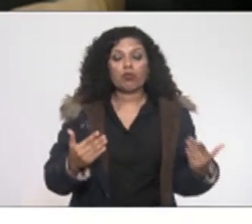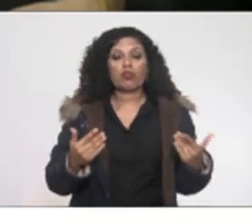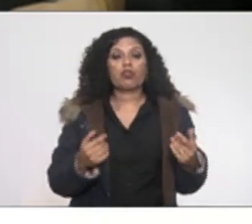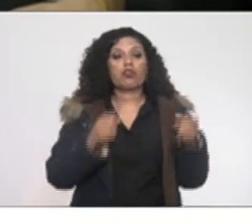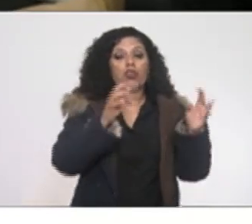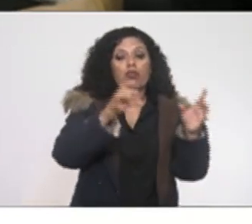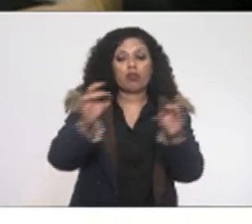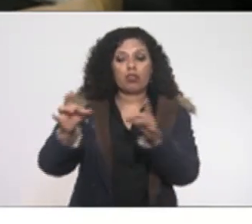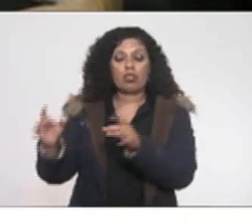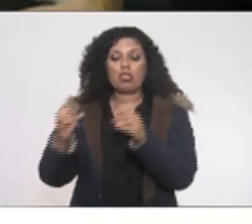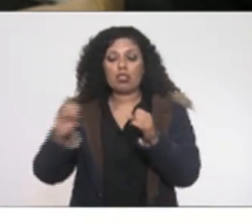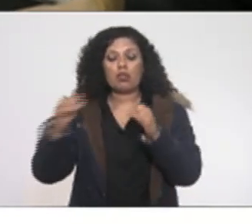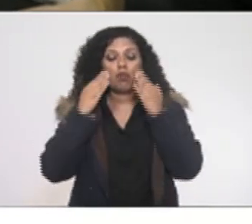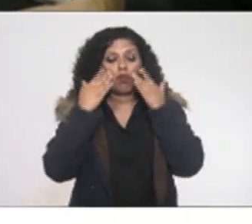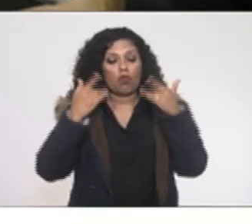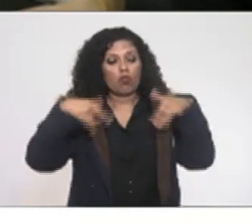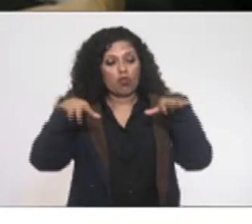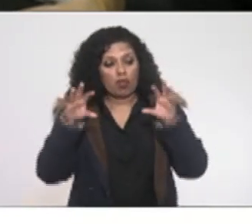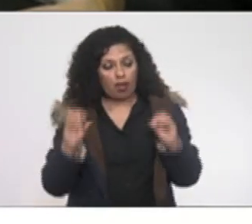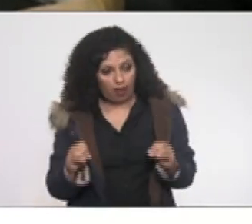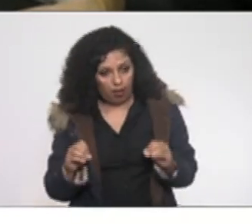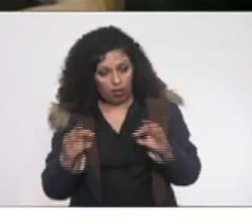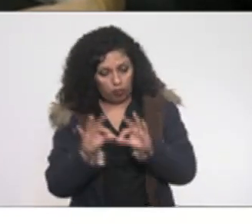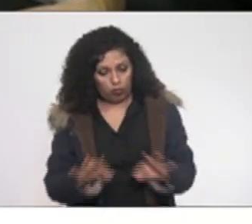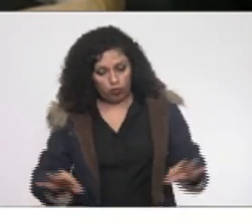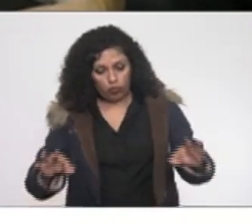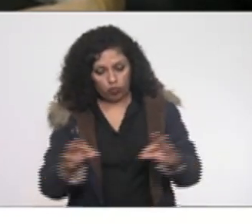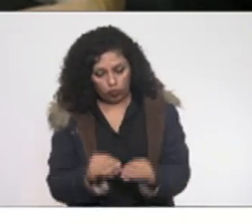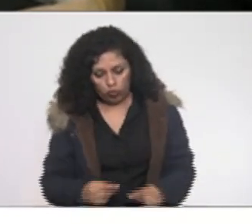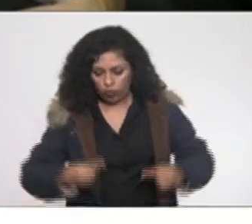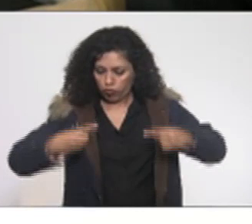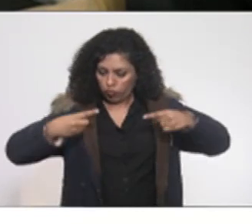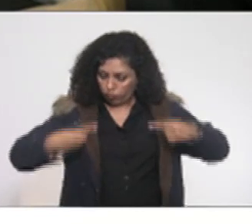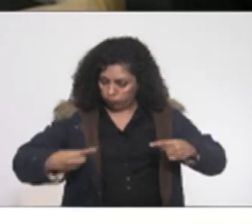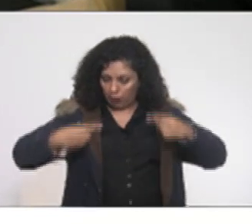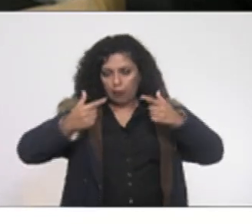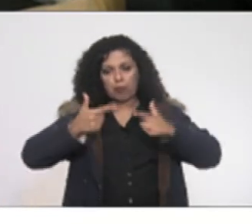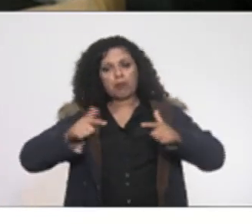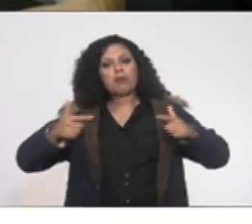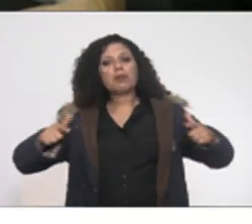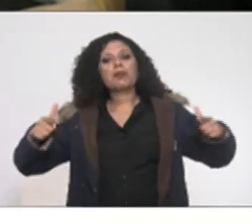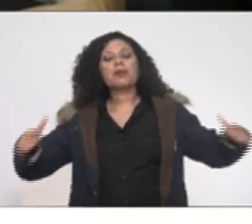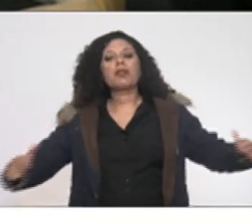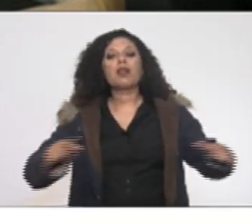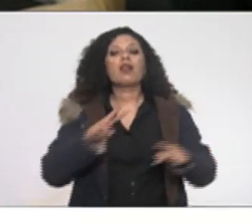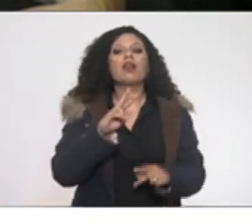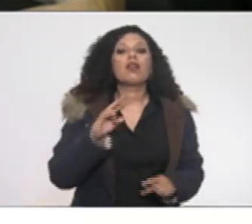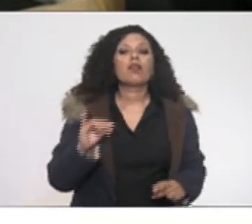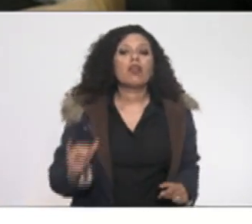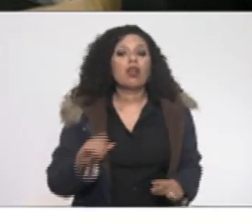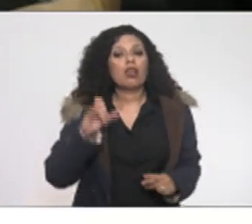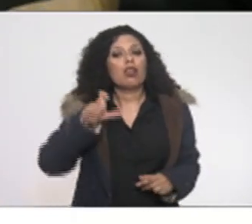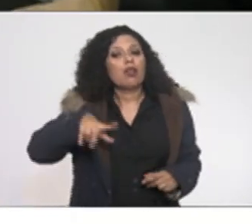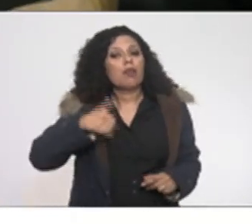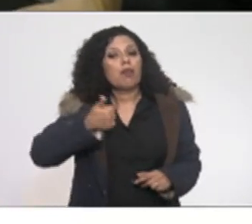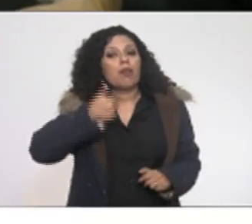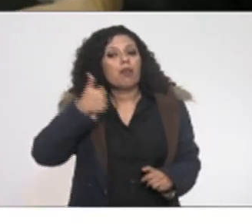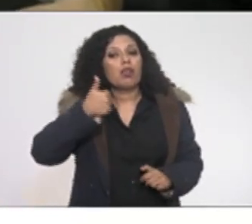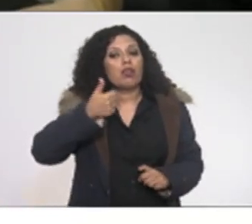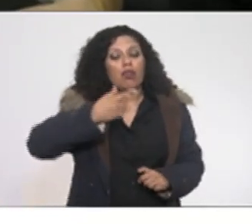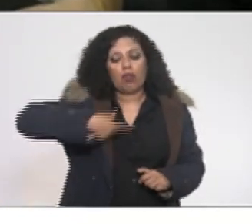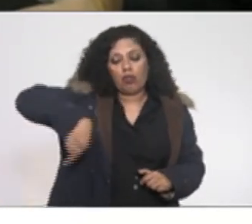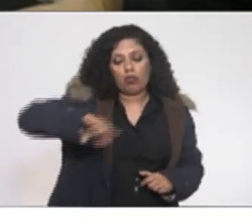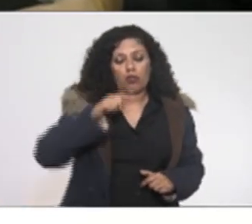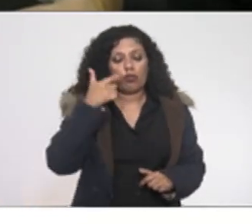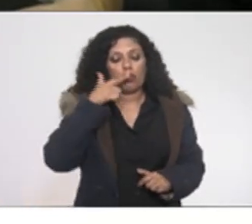A gente acha que quanto mais transparência se dê, e quanto mais agentes estejam no mercado, melhor, e a gente vai conseguir ter